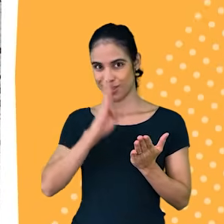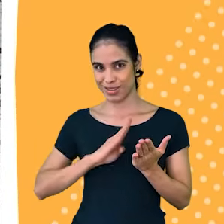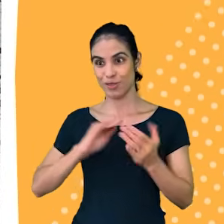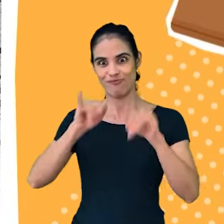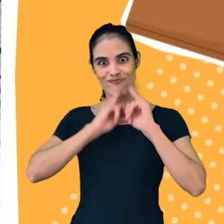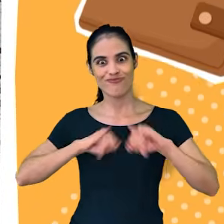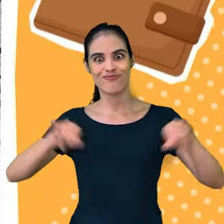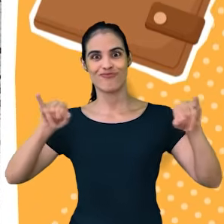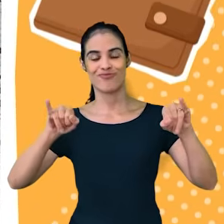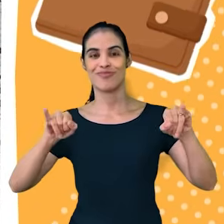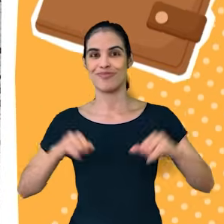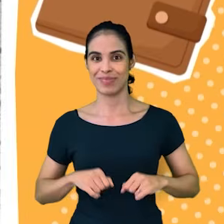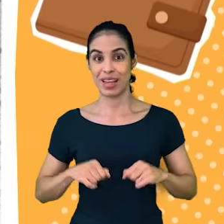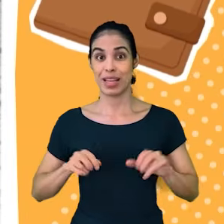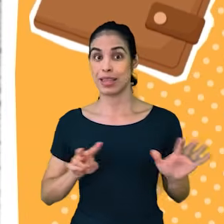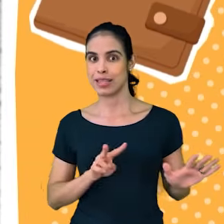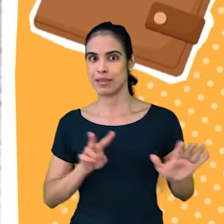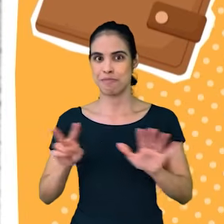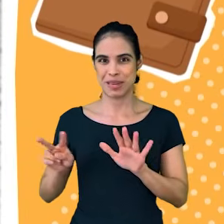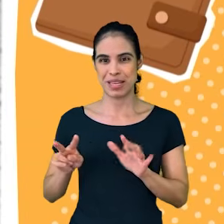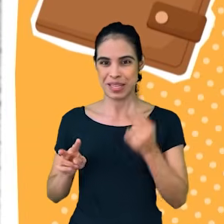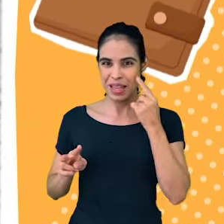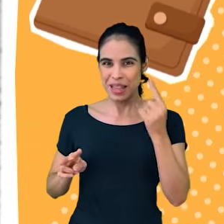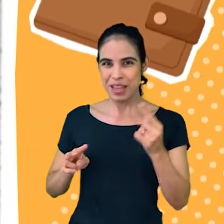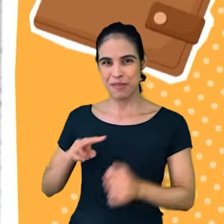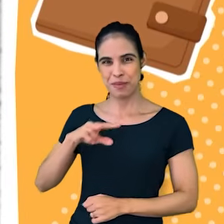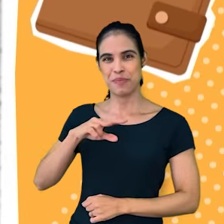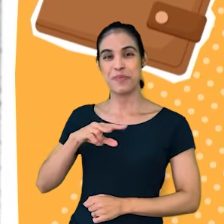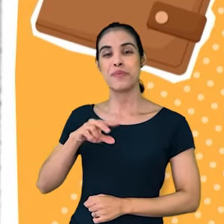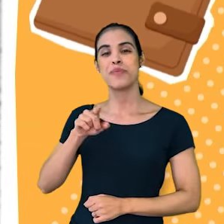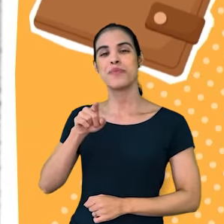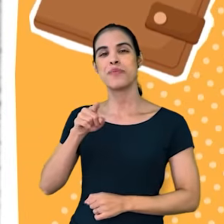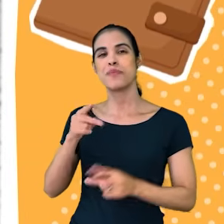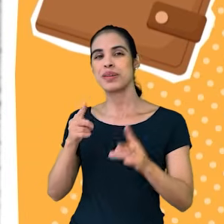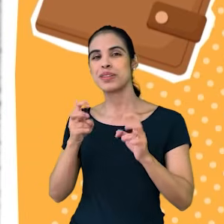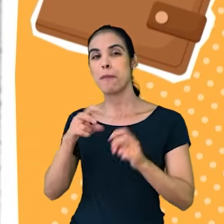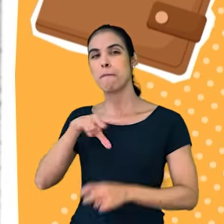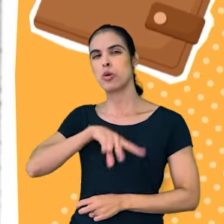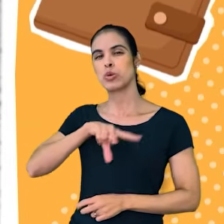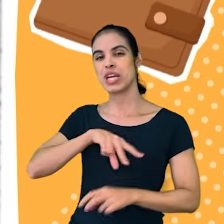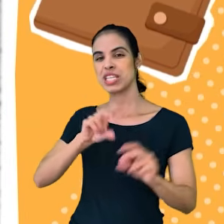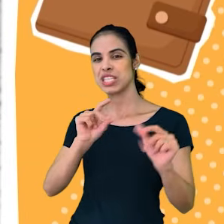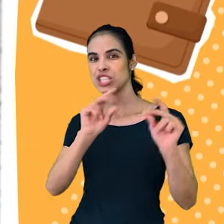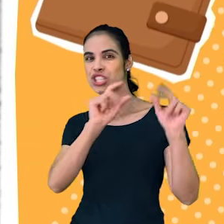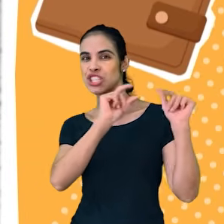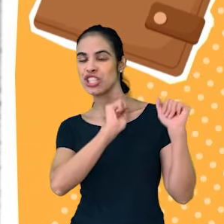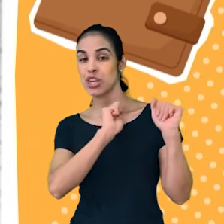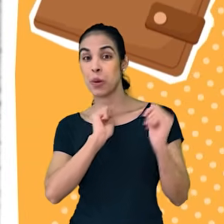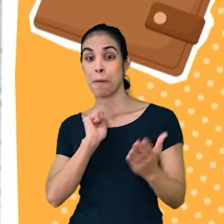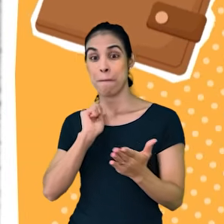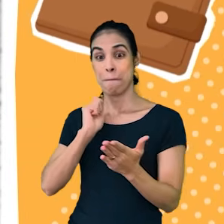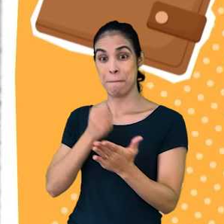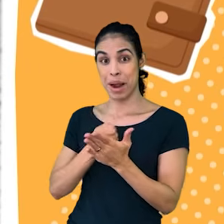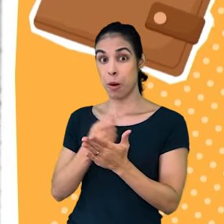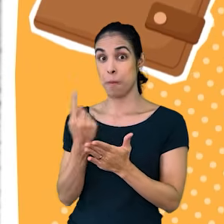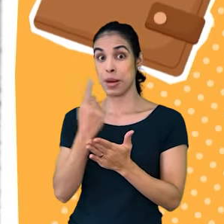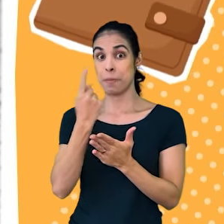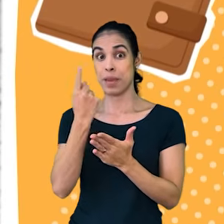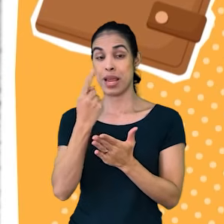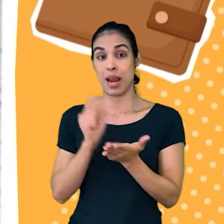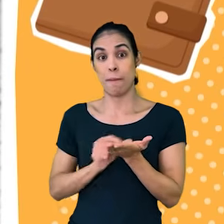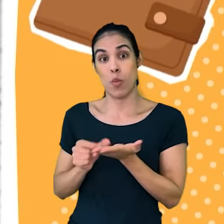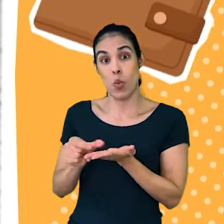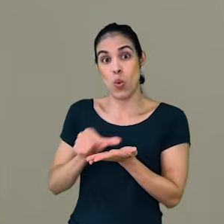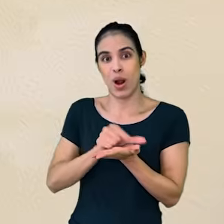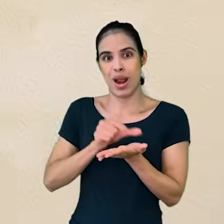do Brasil na mesma semana, época de um português escrito de outra forma e salário pago em réis, a primeira moeda